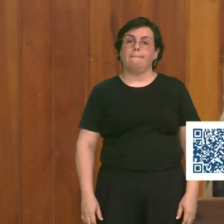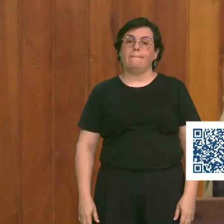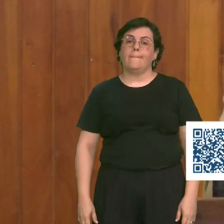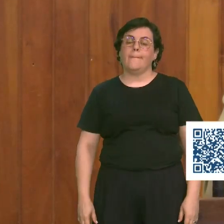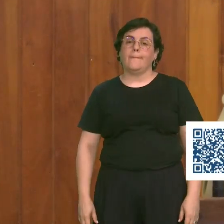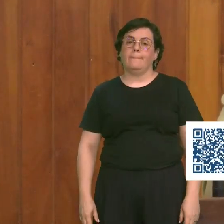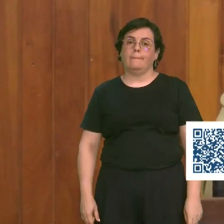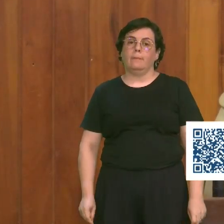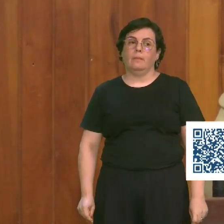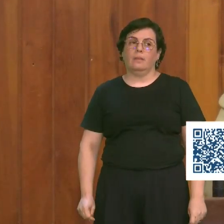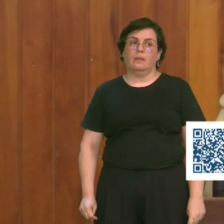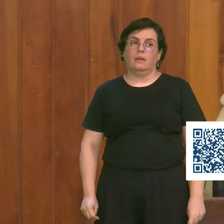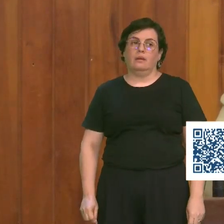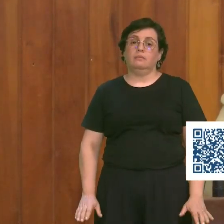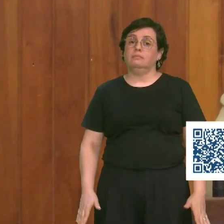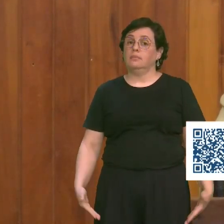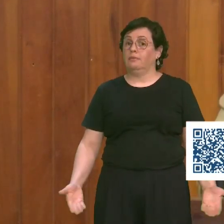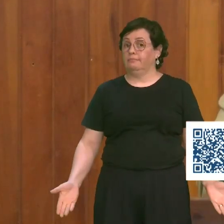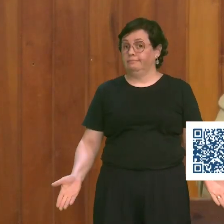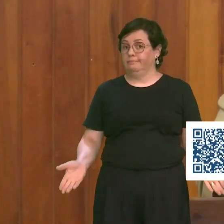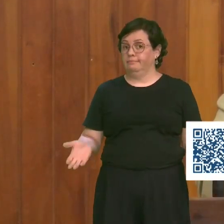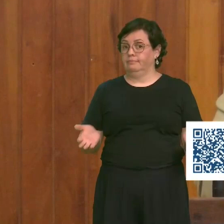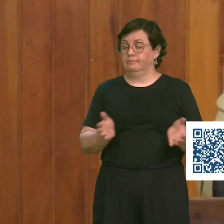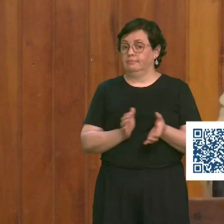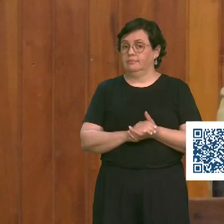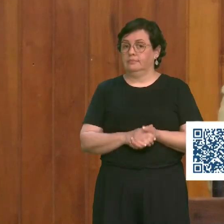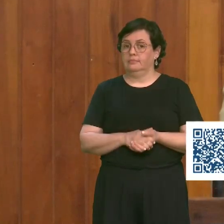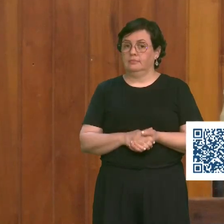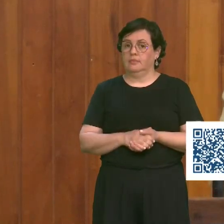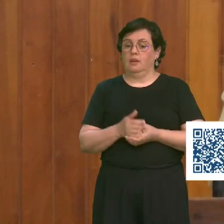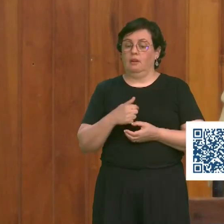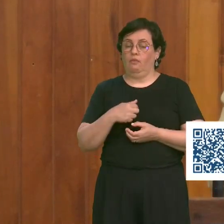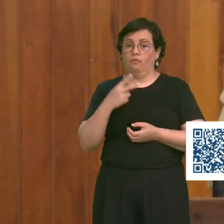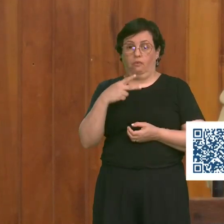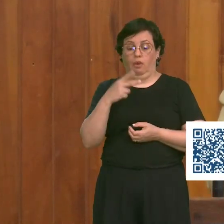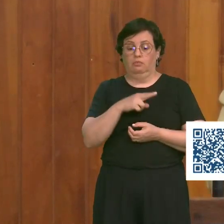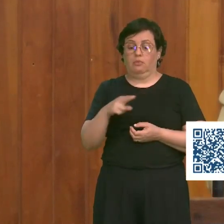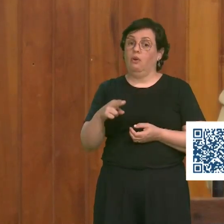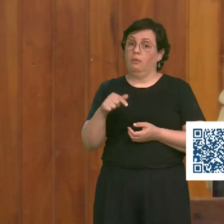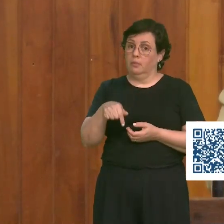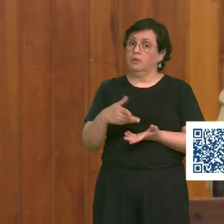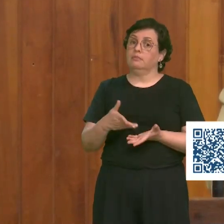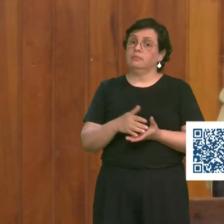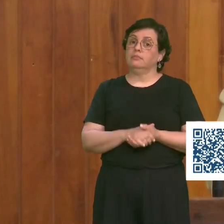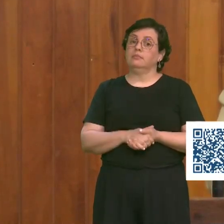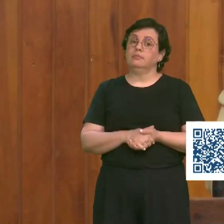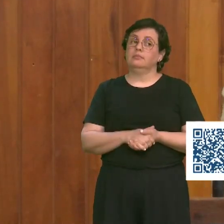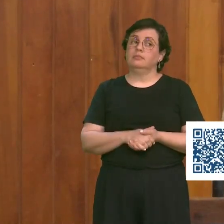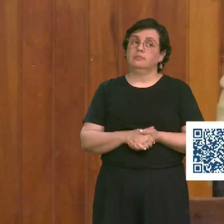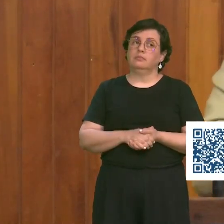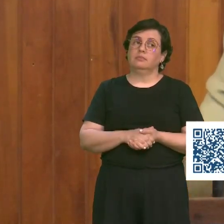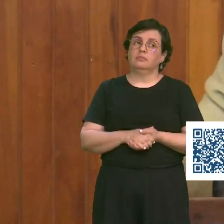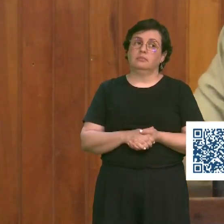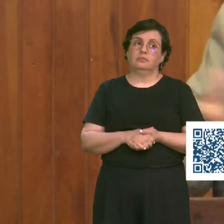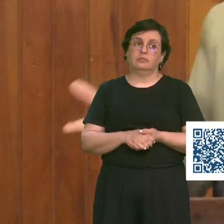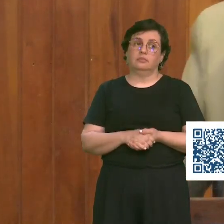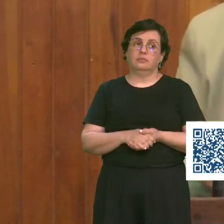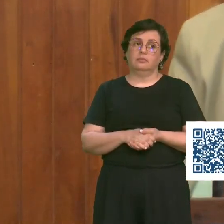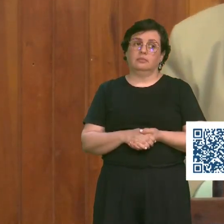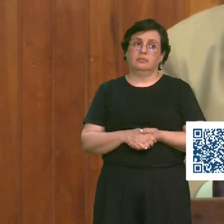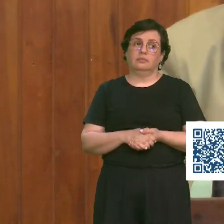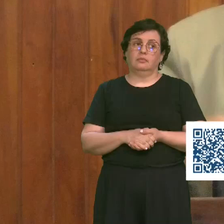então não estou eu dei nome aqui de quem